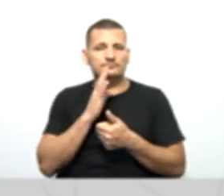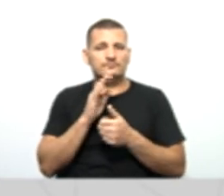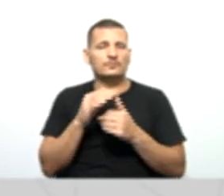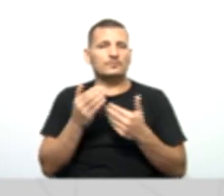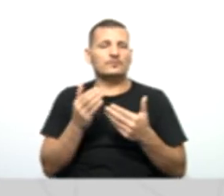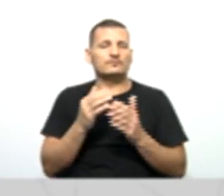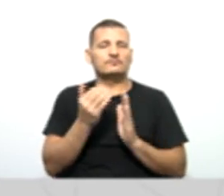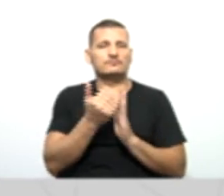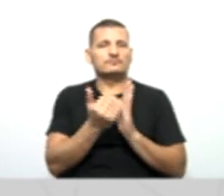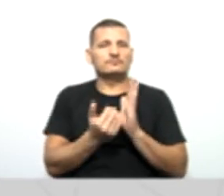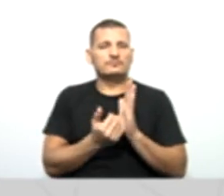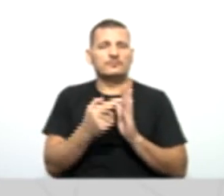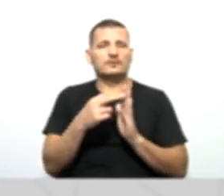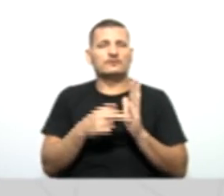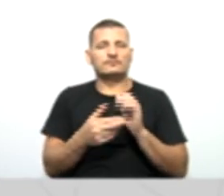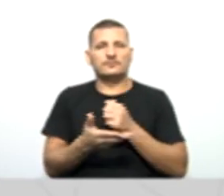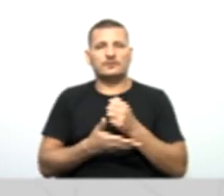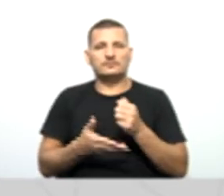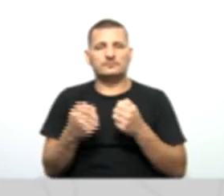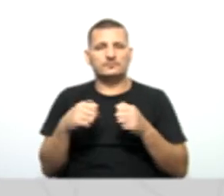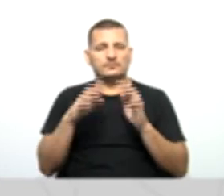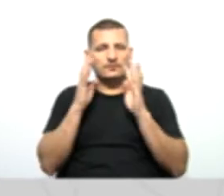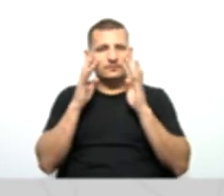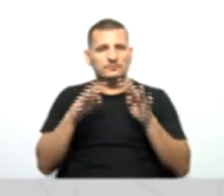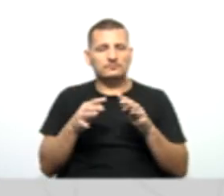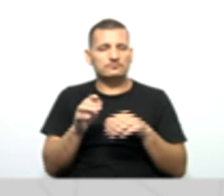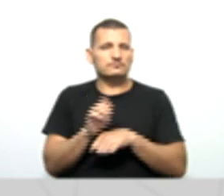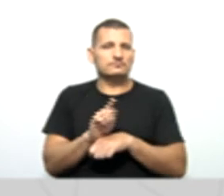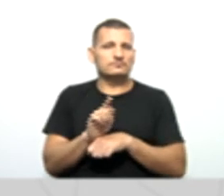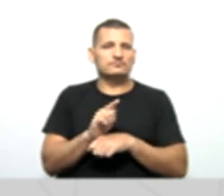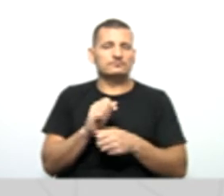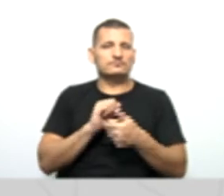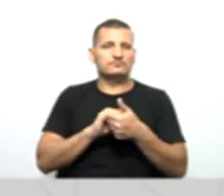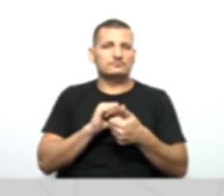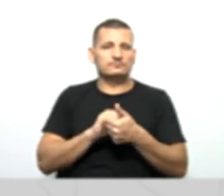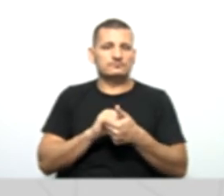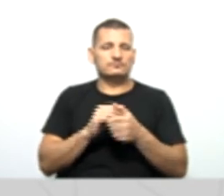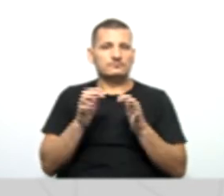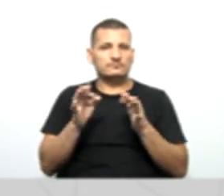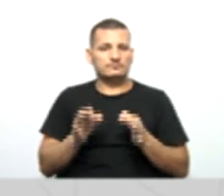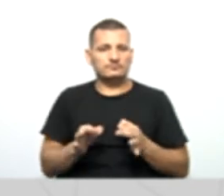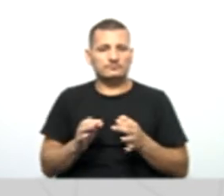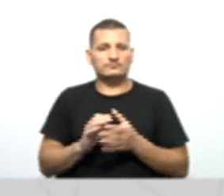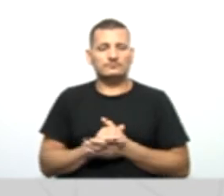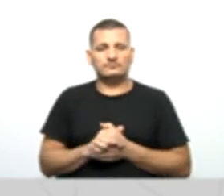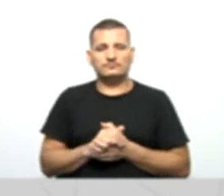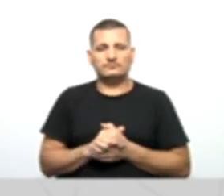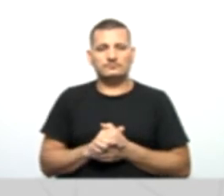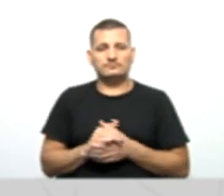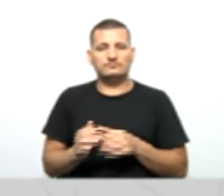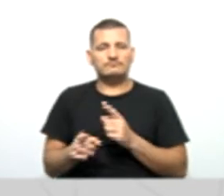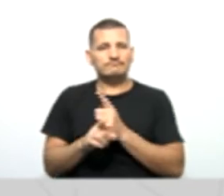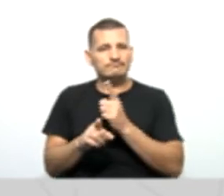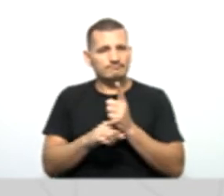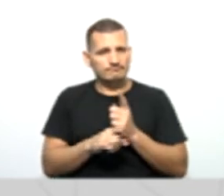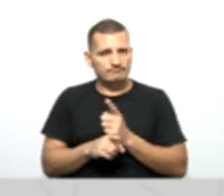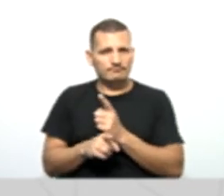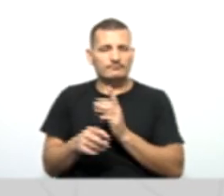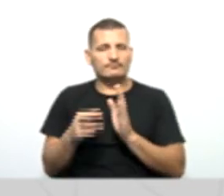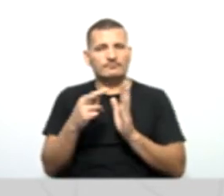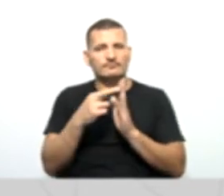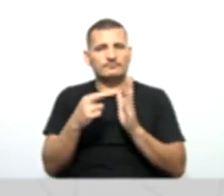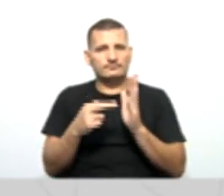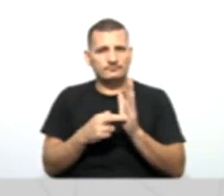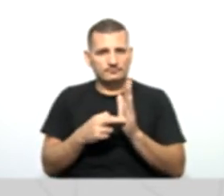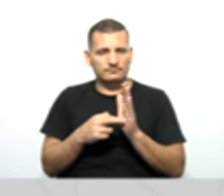as tarefinhas básicas, né? Aquilo que a gente tem que prestar atenção para poder gerenciar a qualidade de forma correta. Identificar os requisitos e padrões